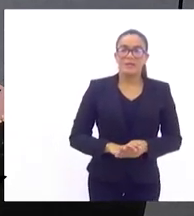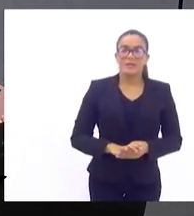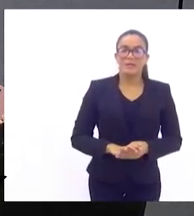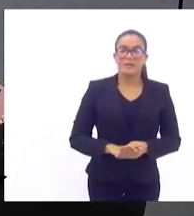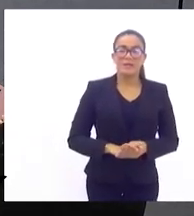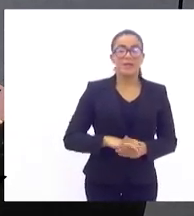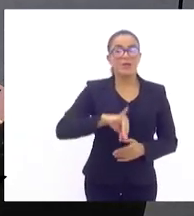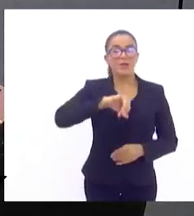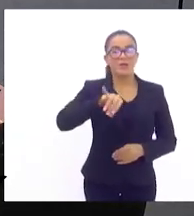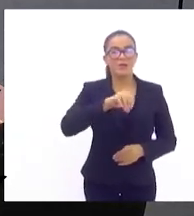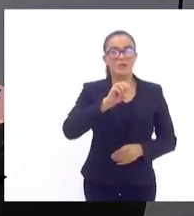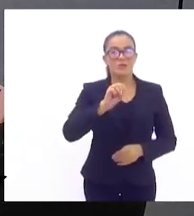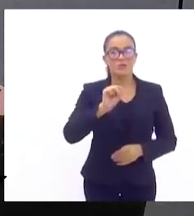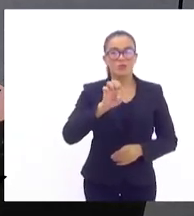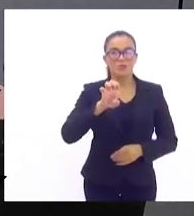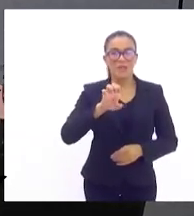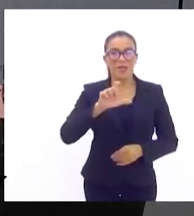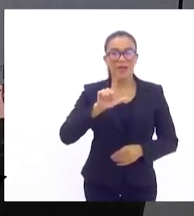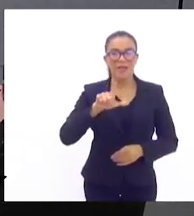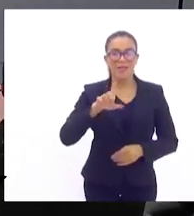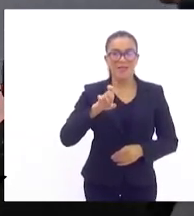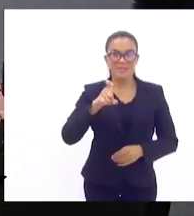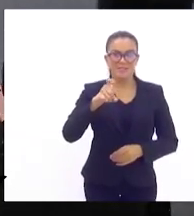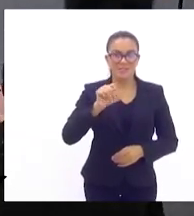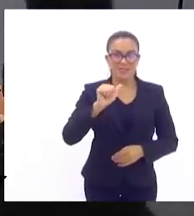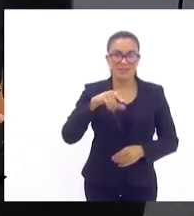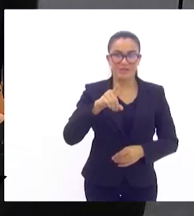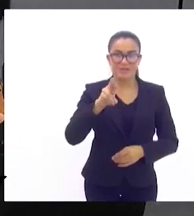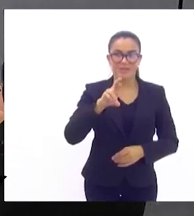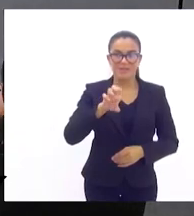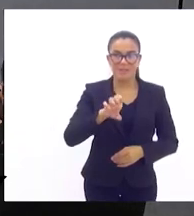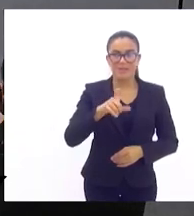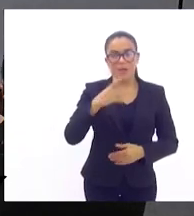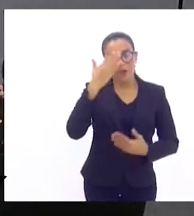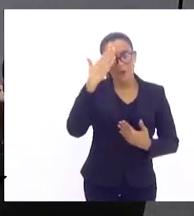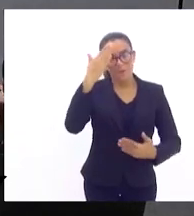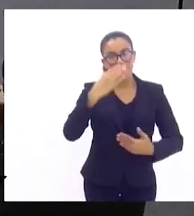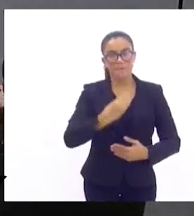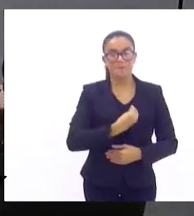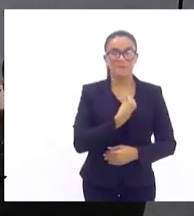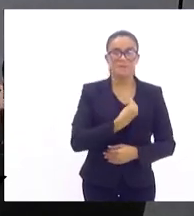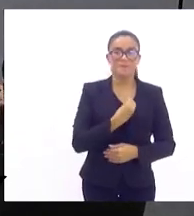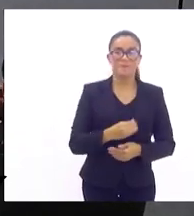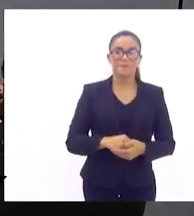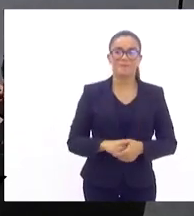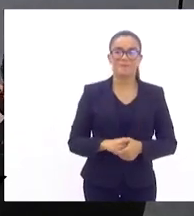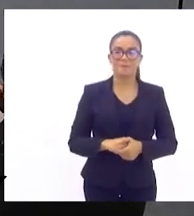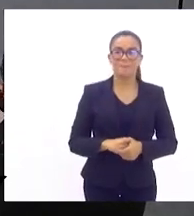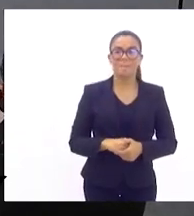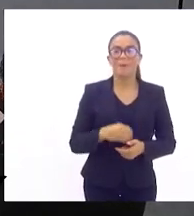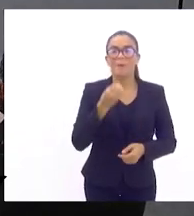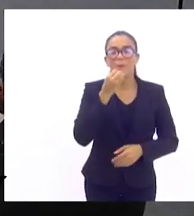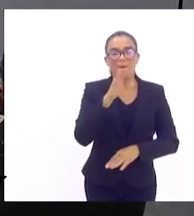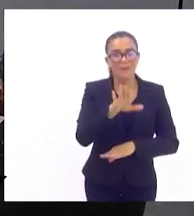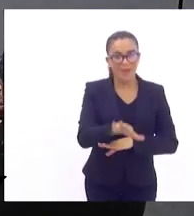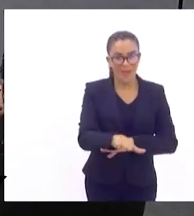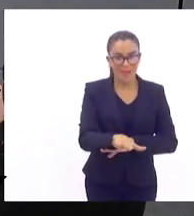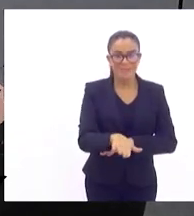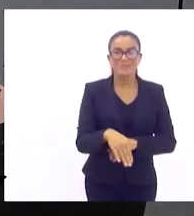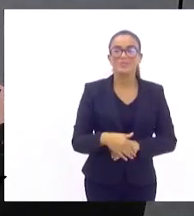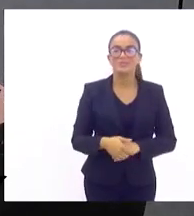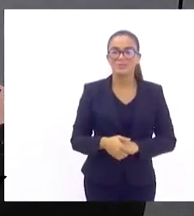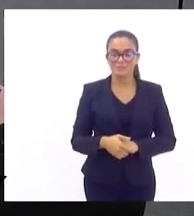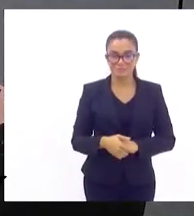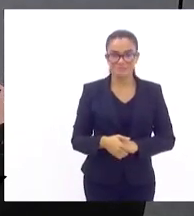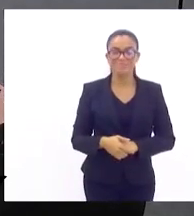José Alexandre, por favor, promotor de justiça, com a palavra, fique à vontade. Obrigado pela presença. Boa tarde. Boa tarde,